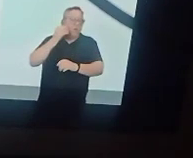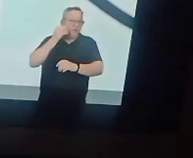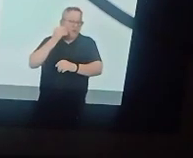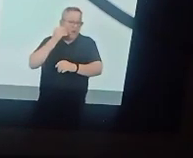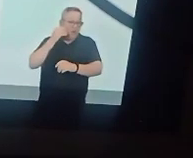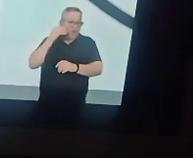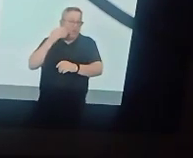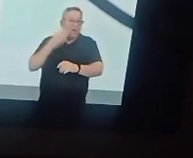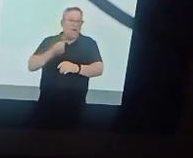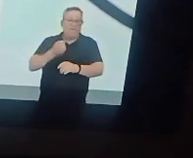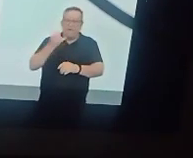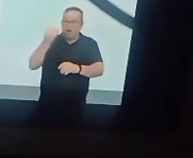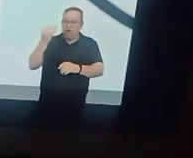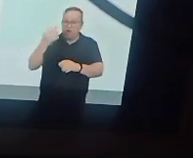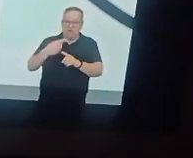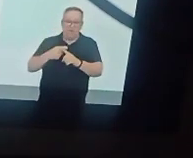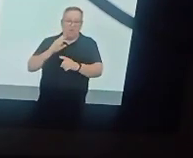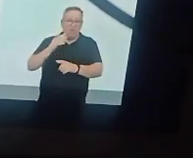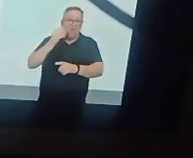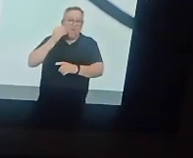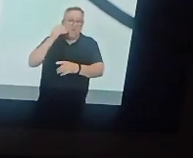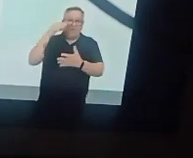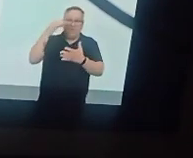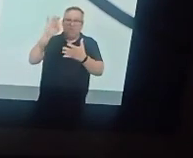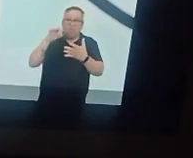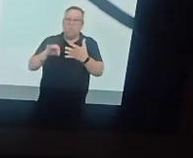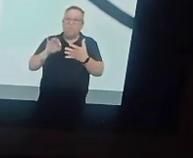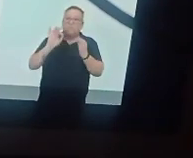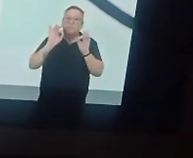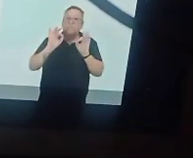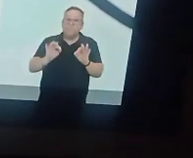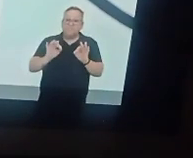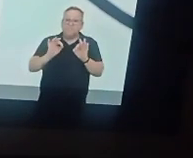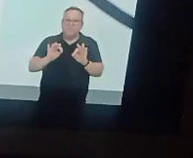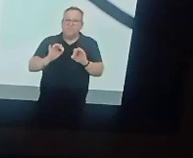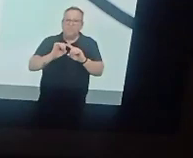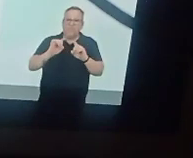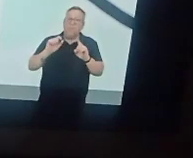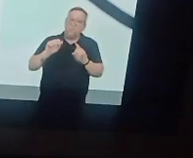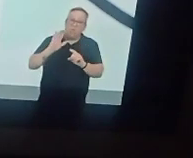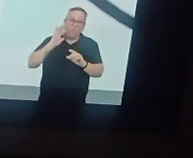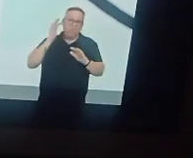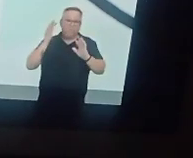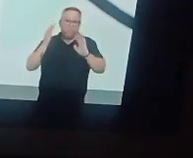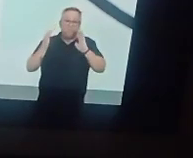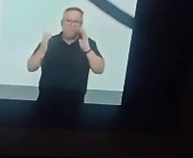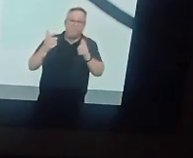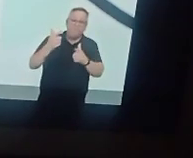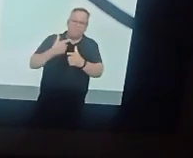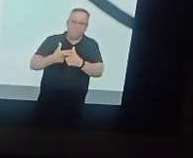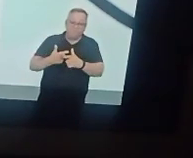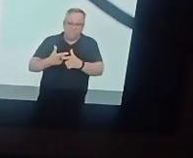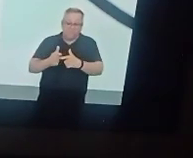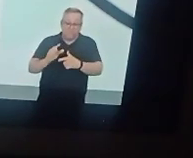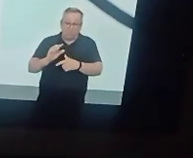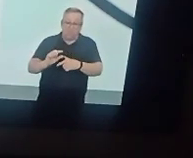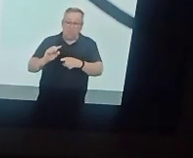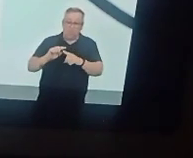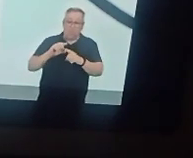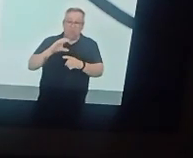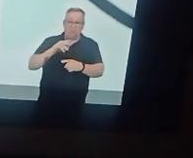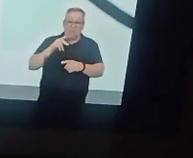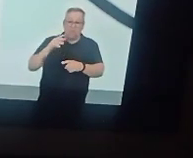massa, né? Já verificamos, tá tudo certinho. Claro, pode ocorrer alguma inconsistência com um